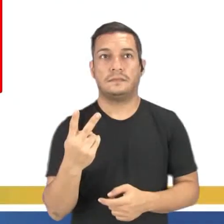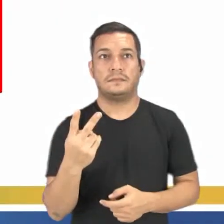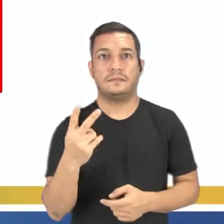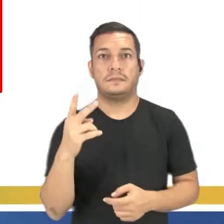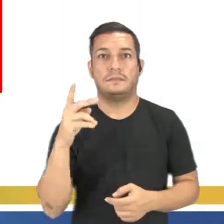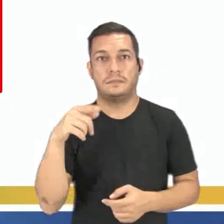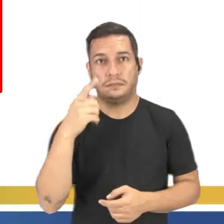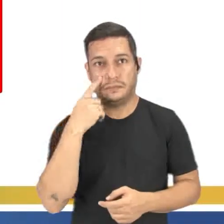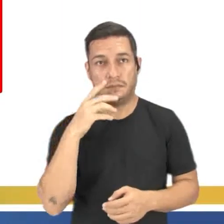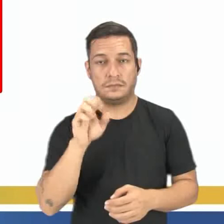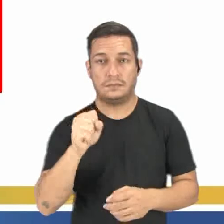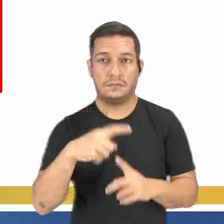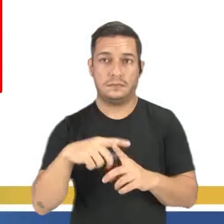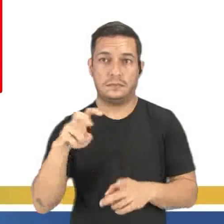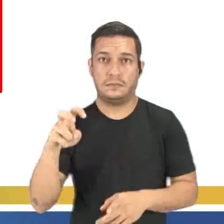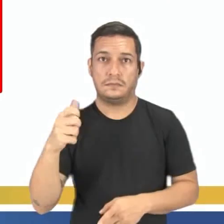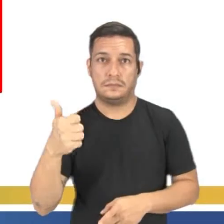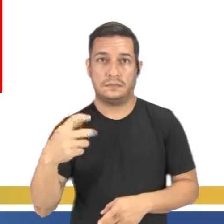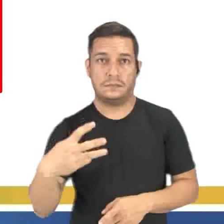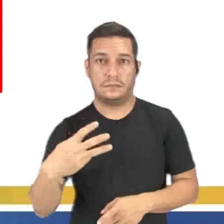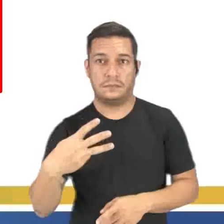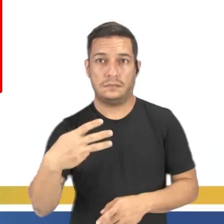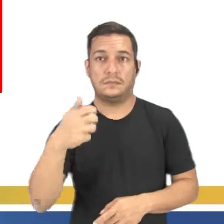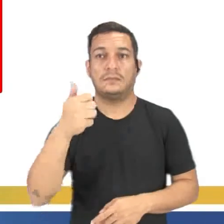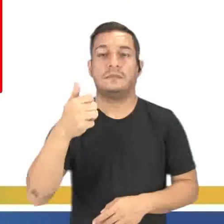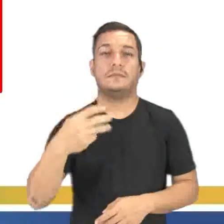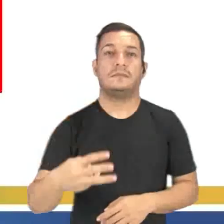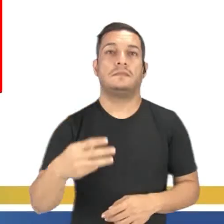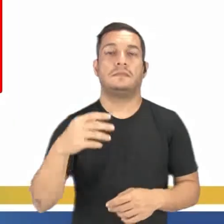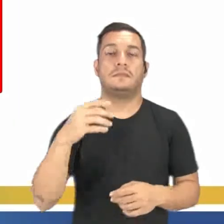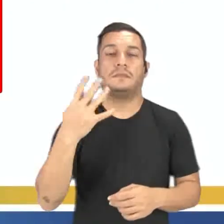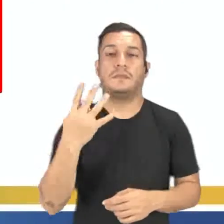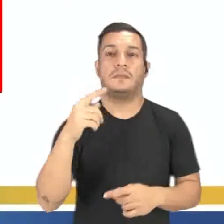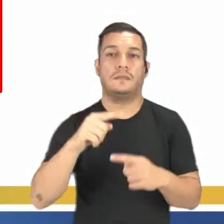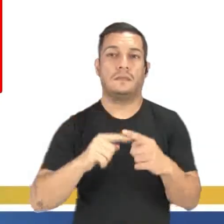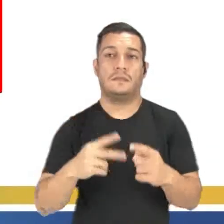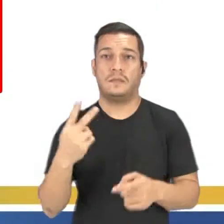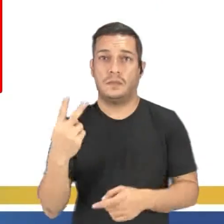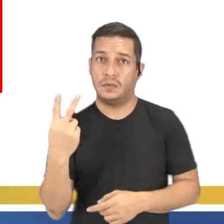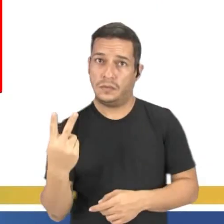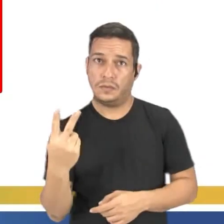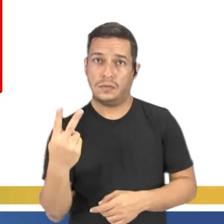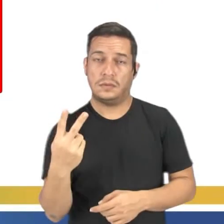8 mais 5, 13. 13, 4 dividido por 2 dá